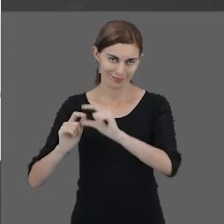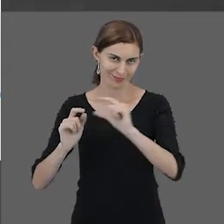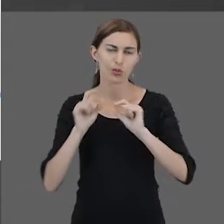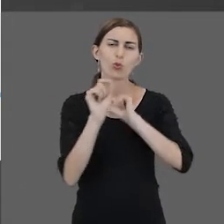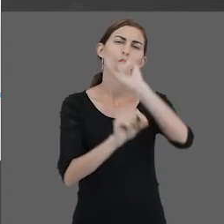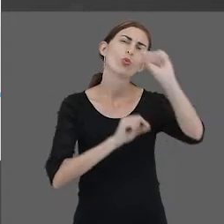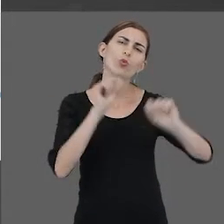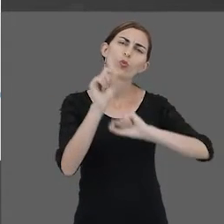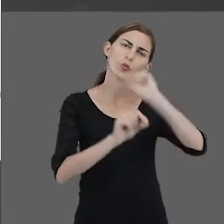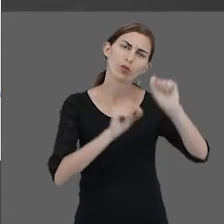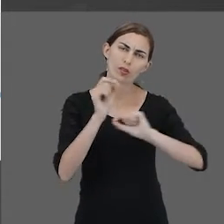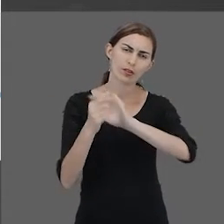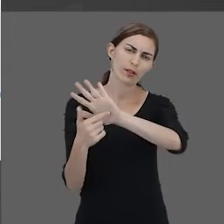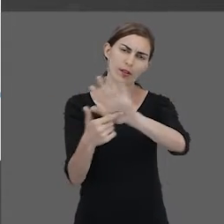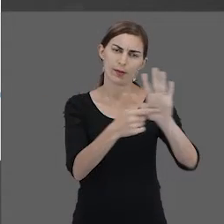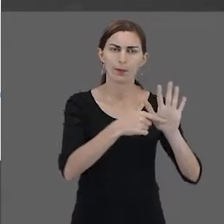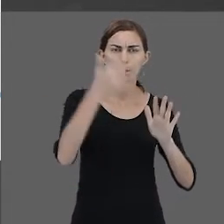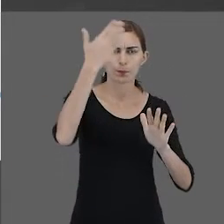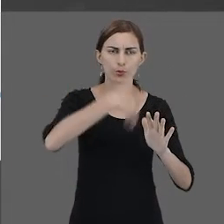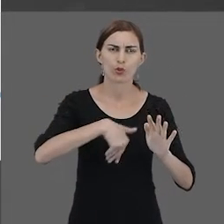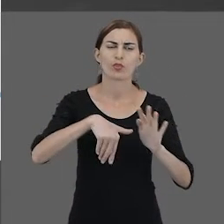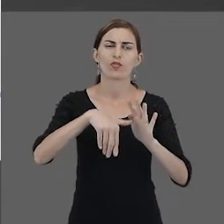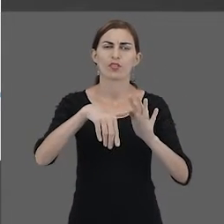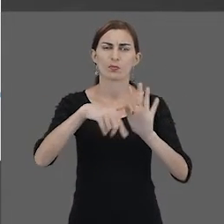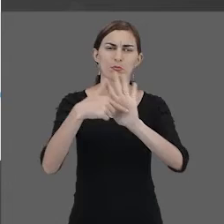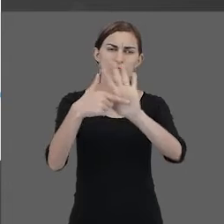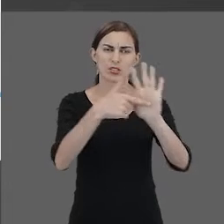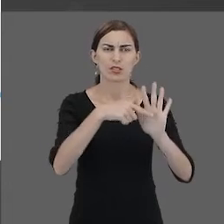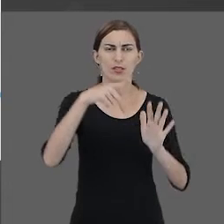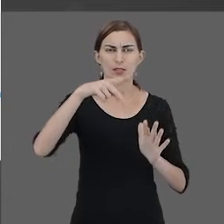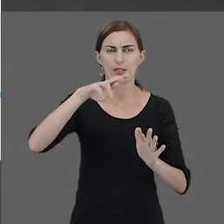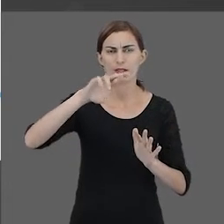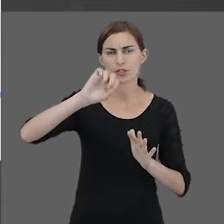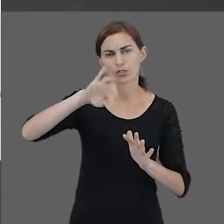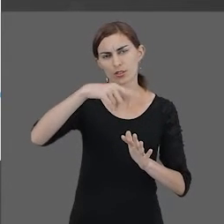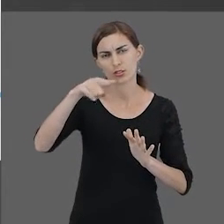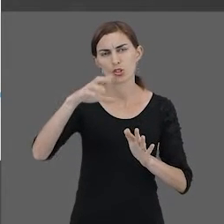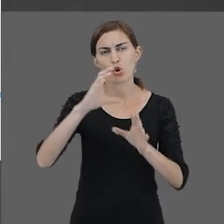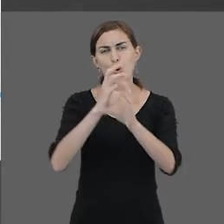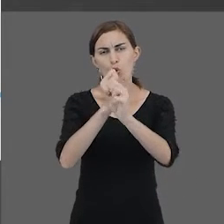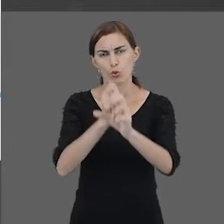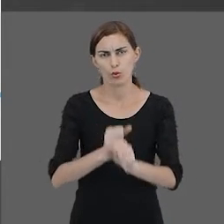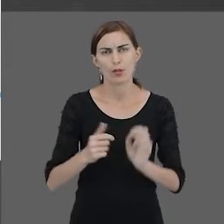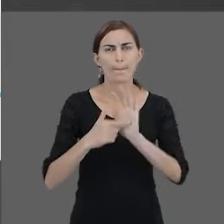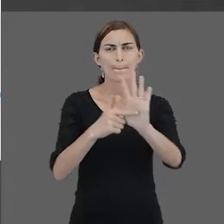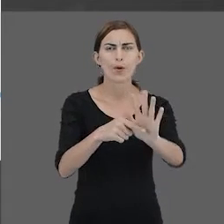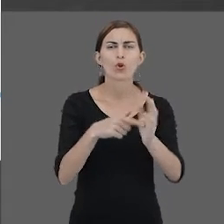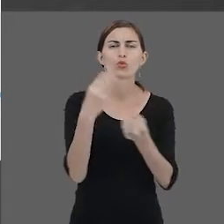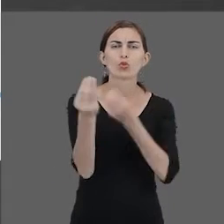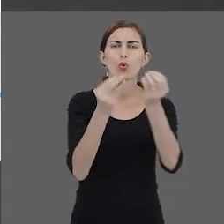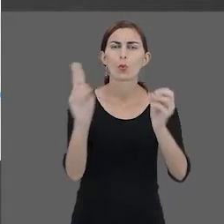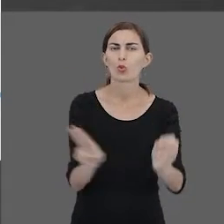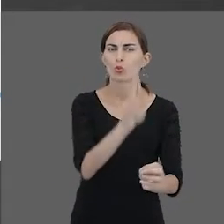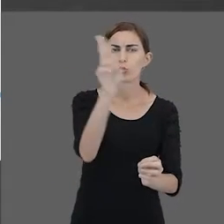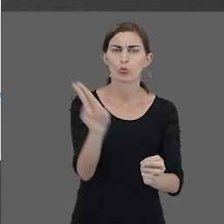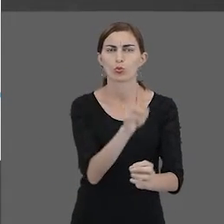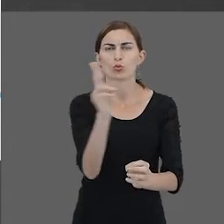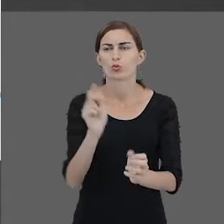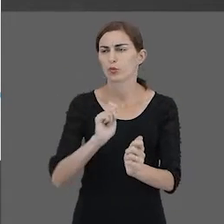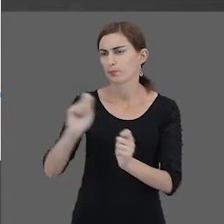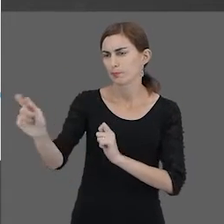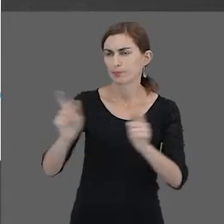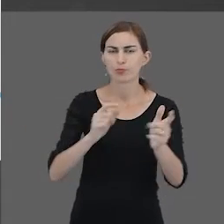que seria prestação de contas? Bom, prestação de contas é o demonstrativo da aplicação de recursos contendo todos